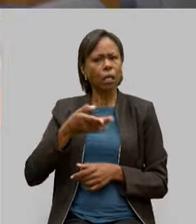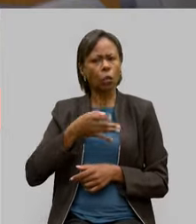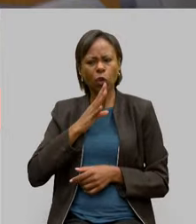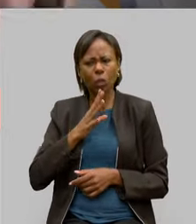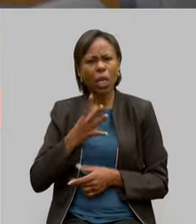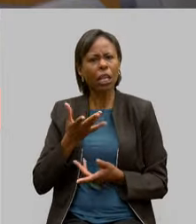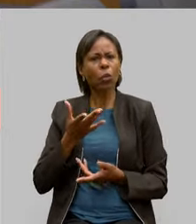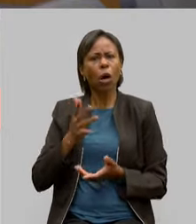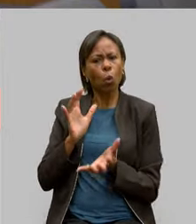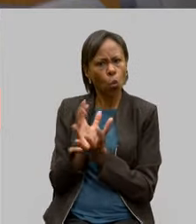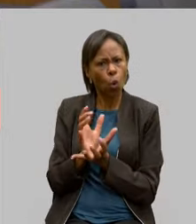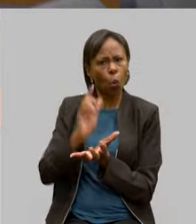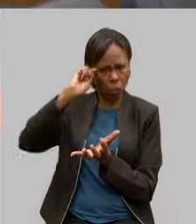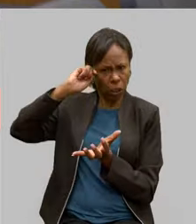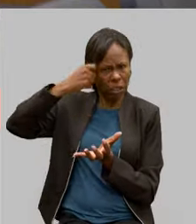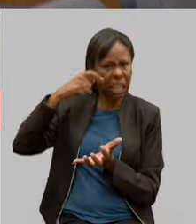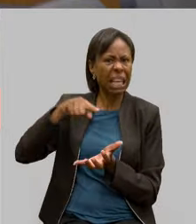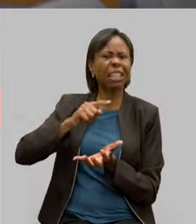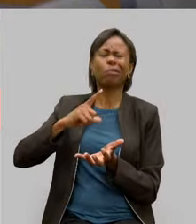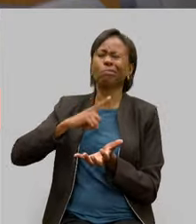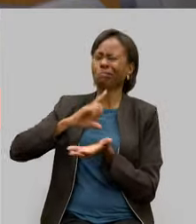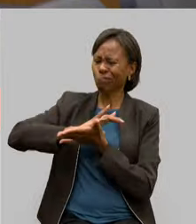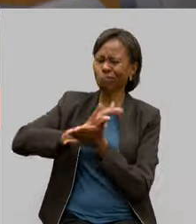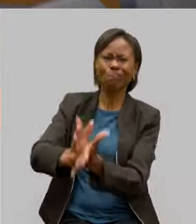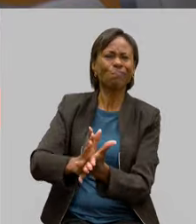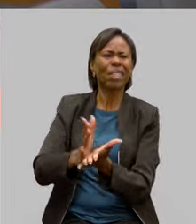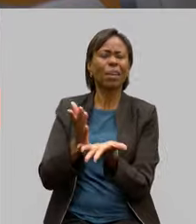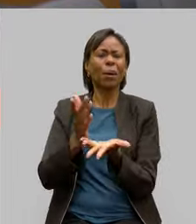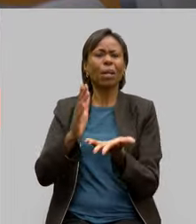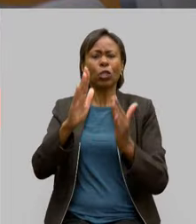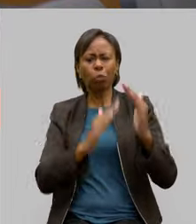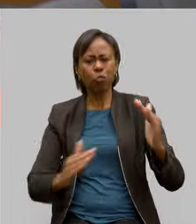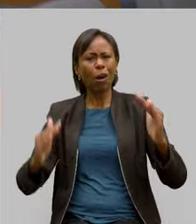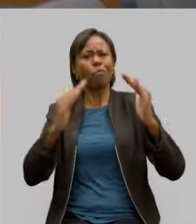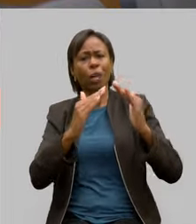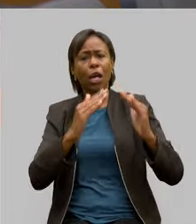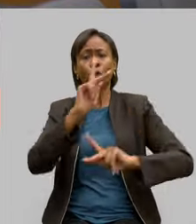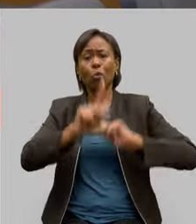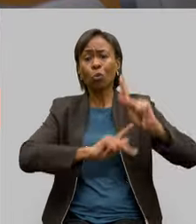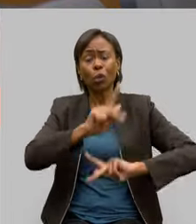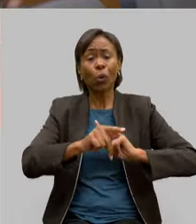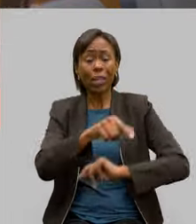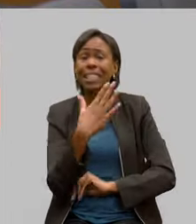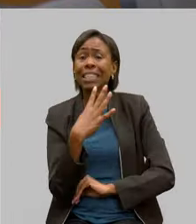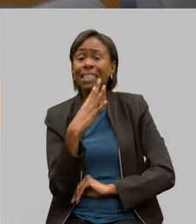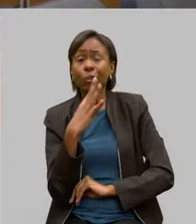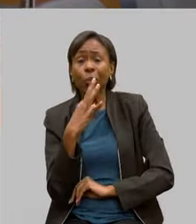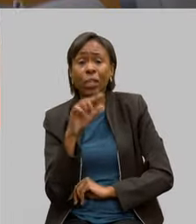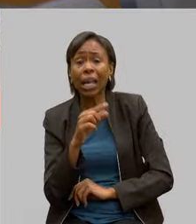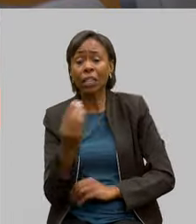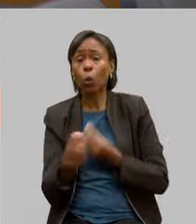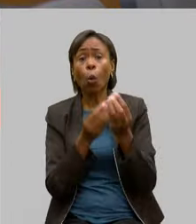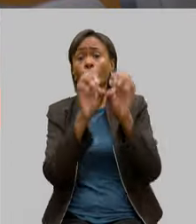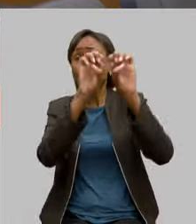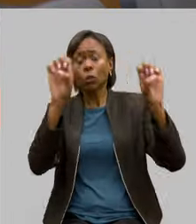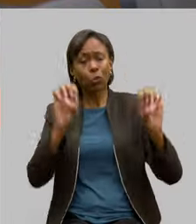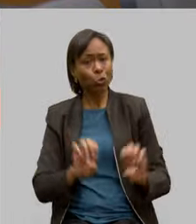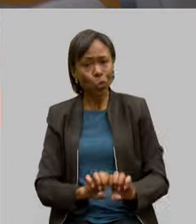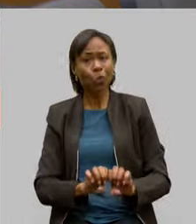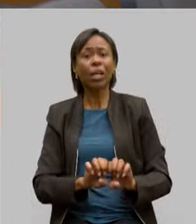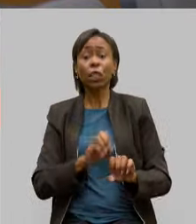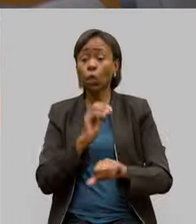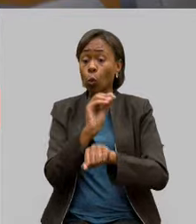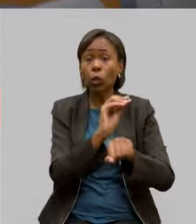povos negros marginalizado povo de terreiro que sabe como que essa estrutura de Cuidado quem